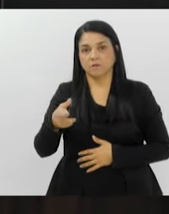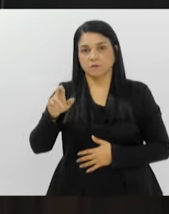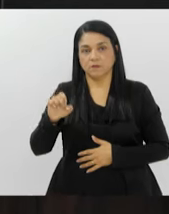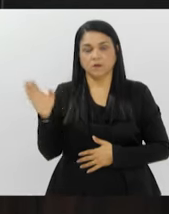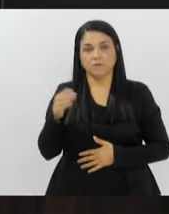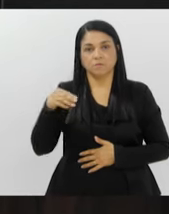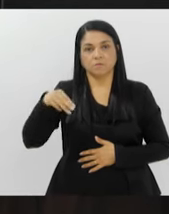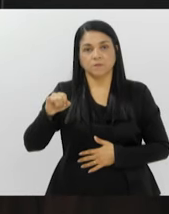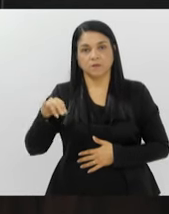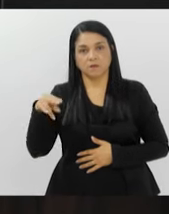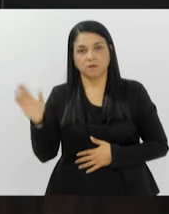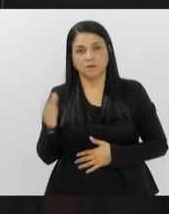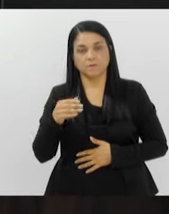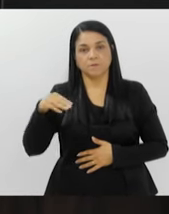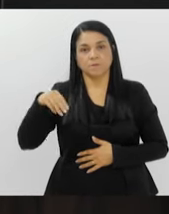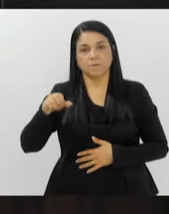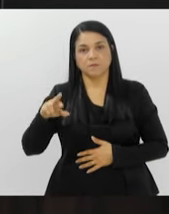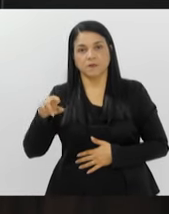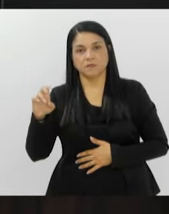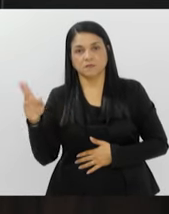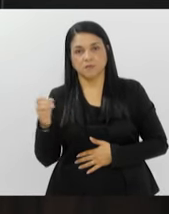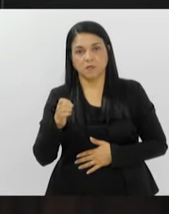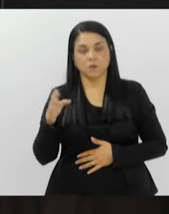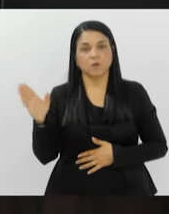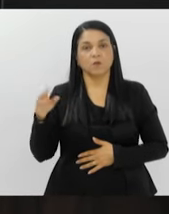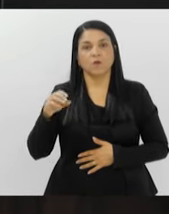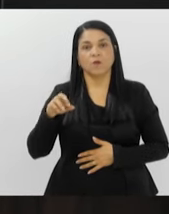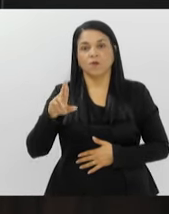Lu Martins Maro cabeleiro